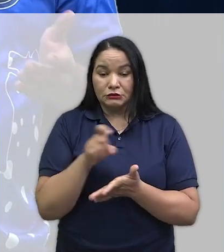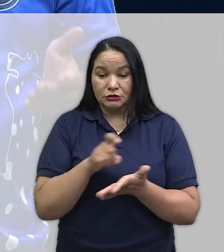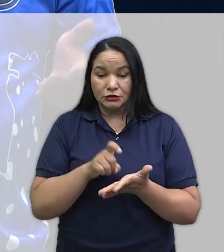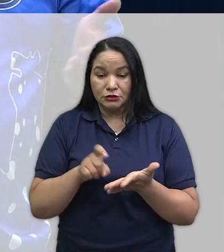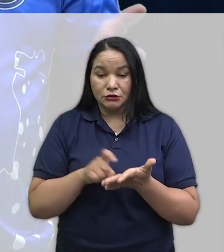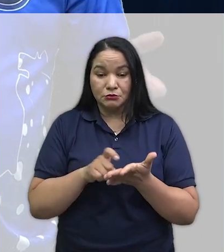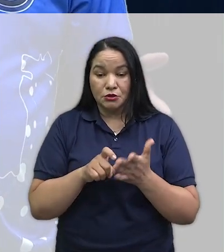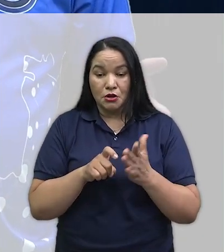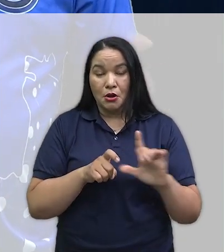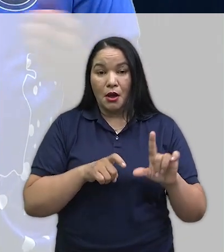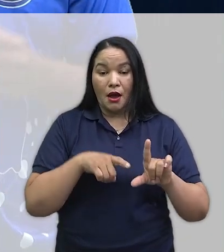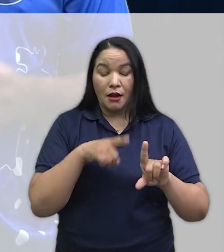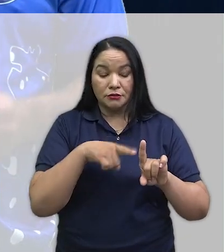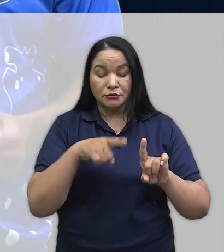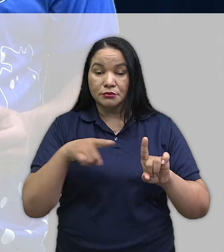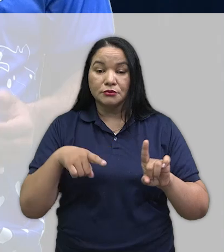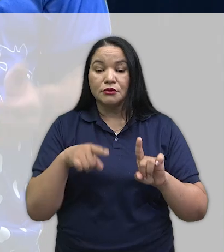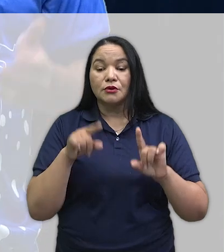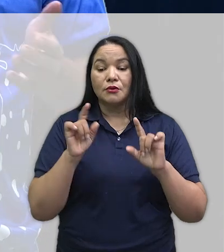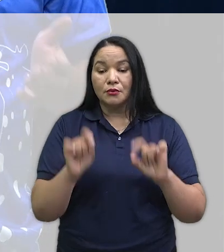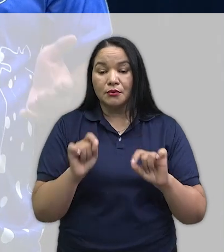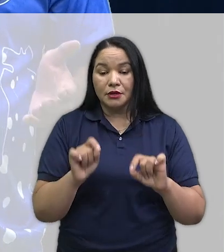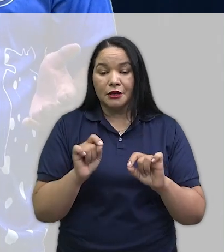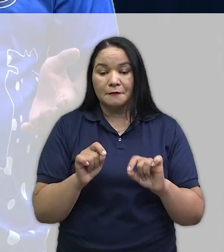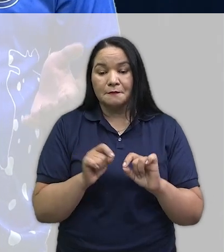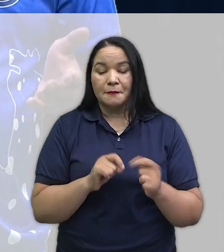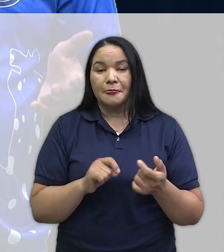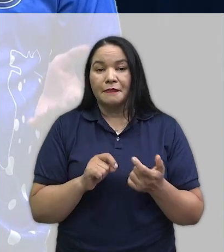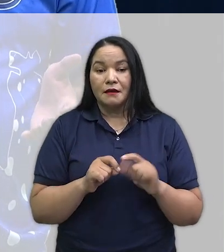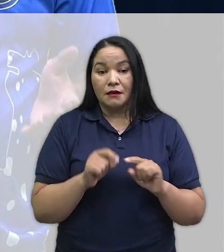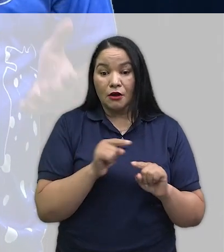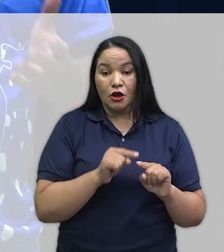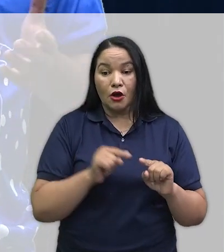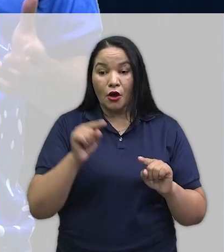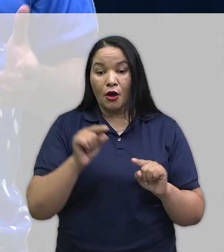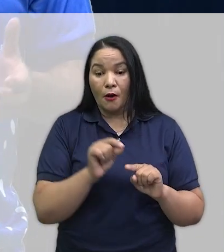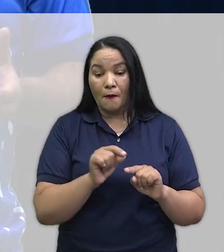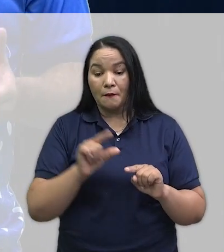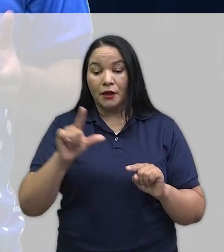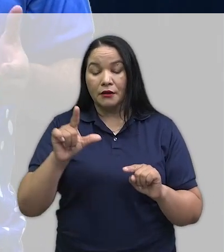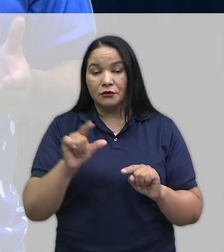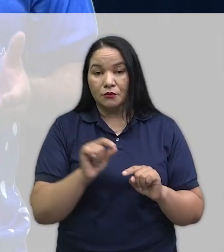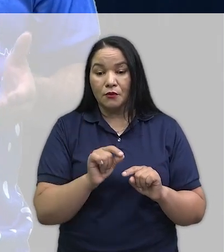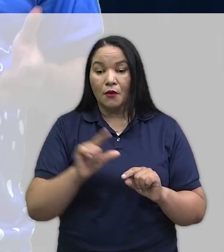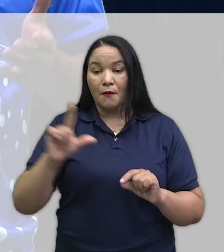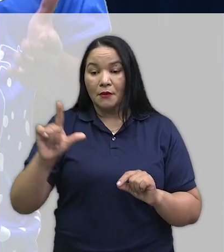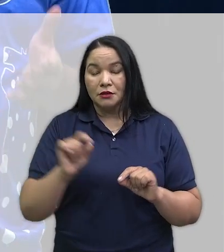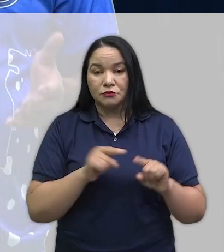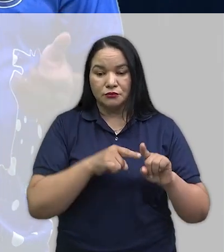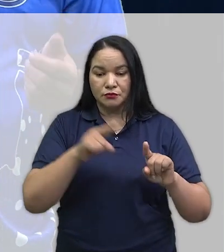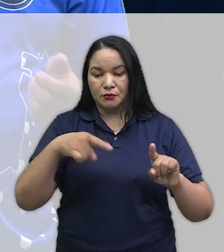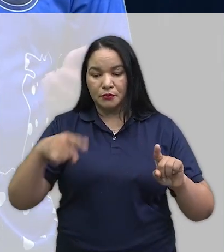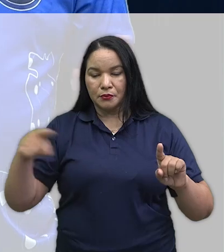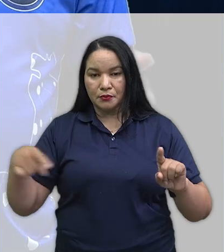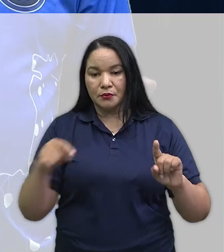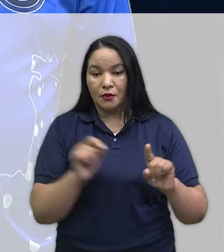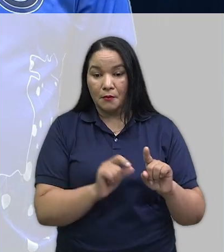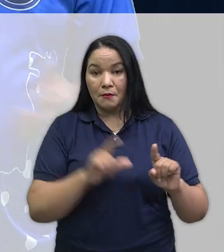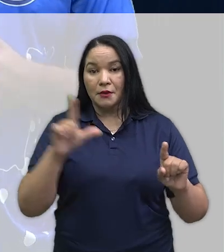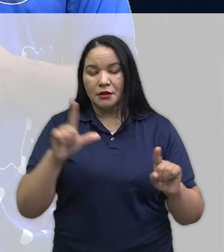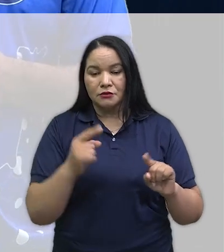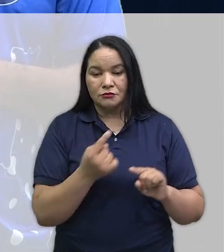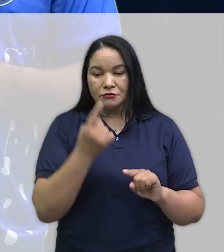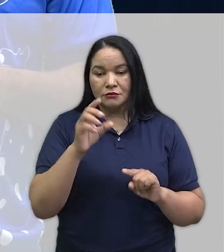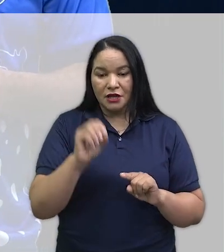forma logarítmica, de maneira que cada ponto do aumento significa um aumento 10 vezes